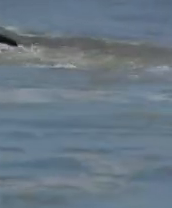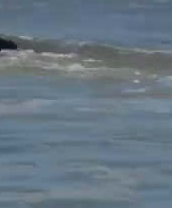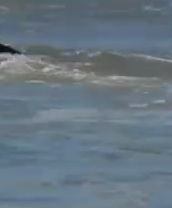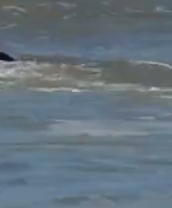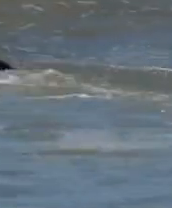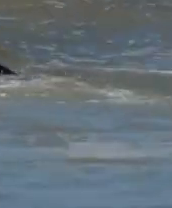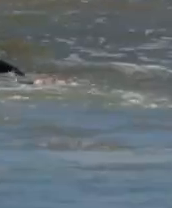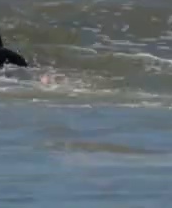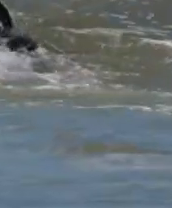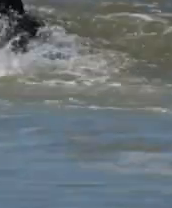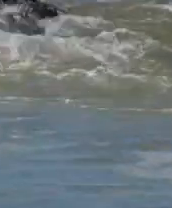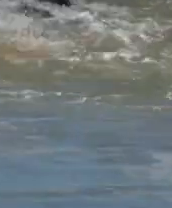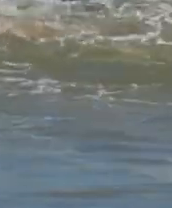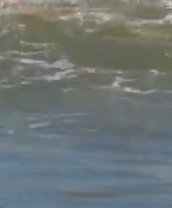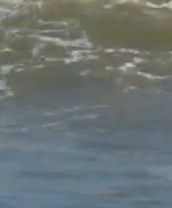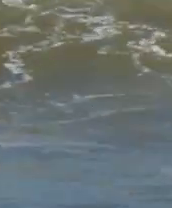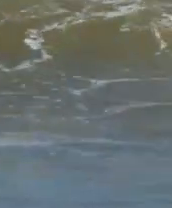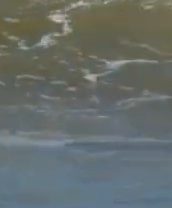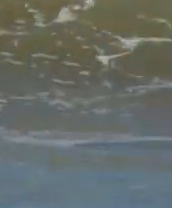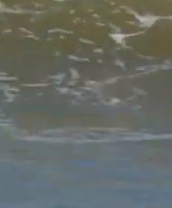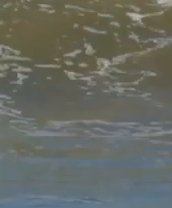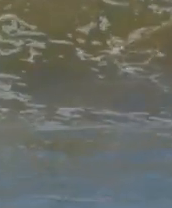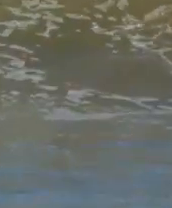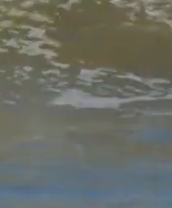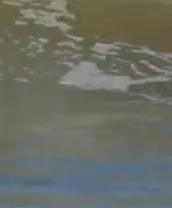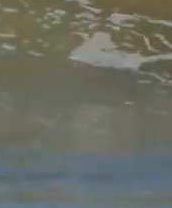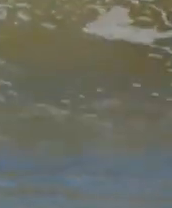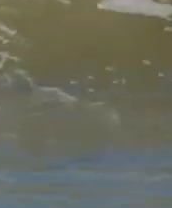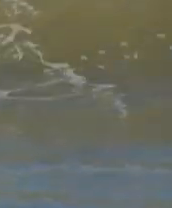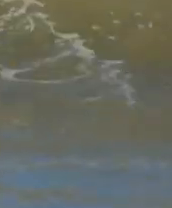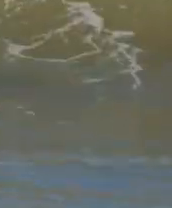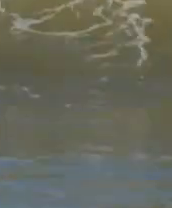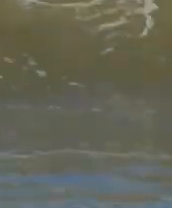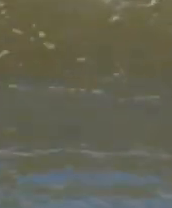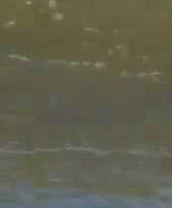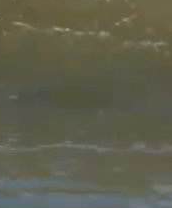Juan na prancha. Alfonso ao lado de bruços rema com as mãos.